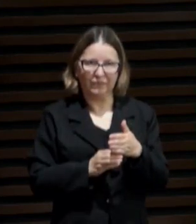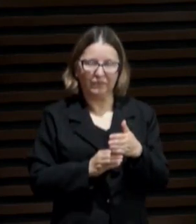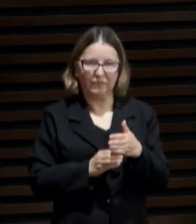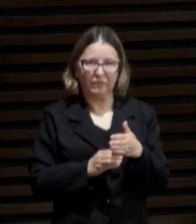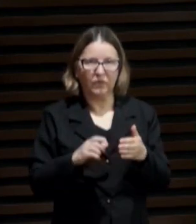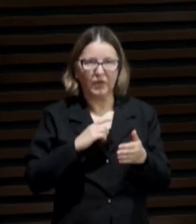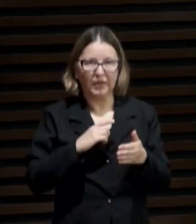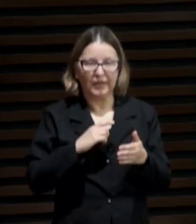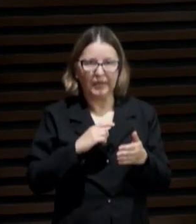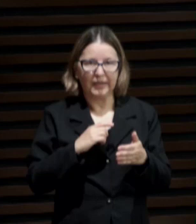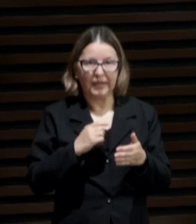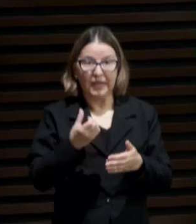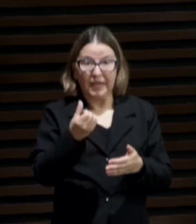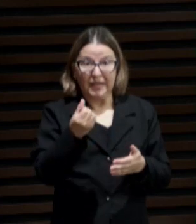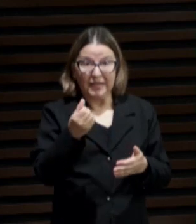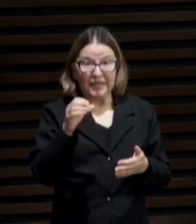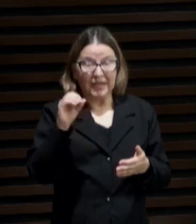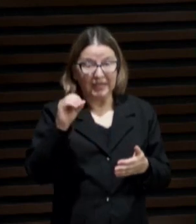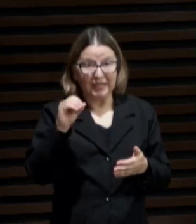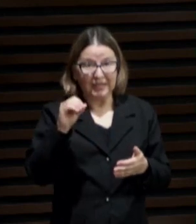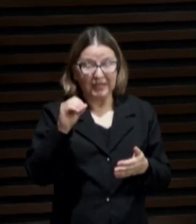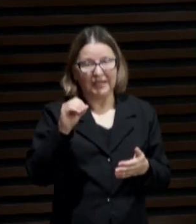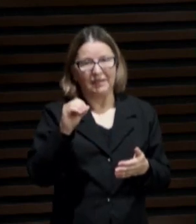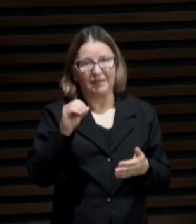60 advertências